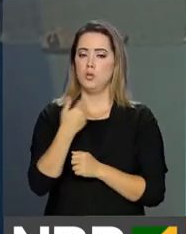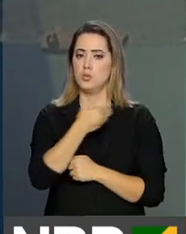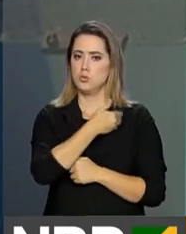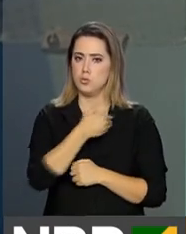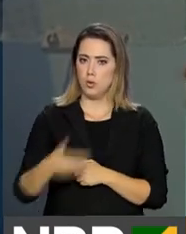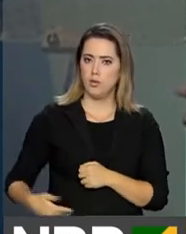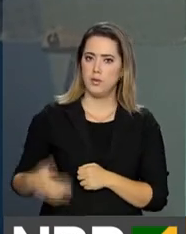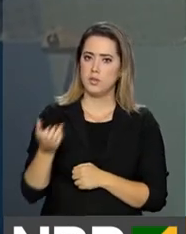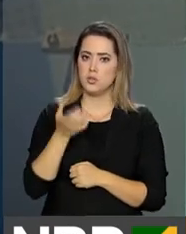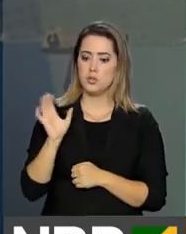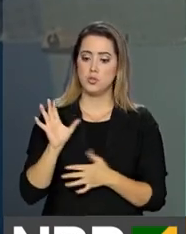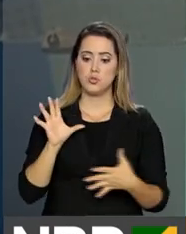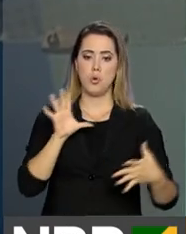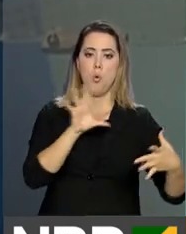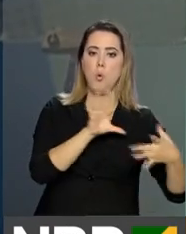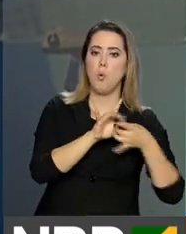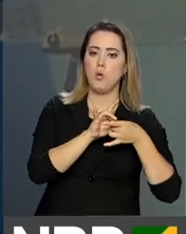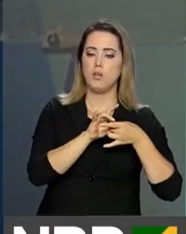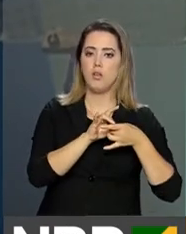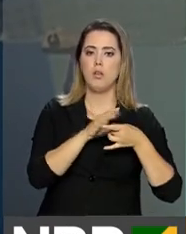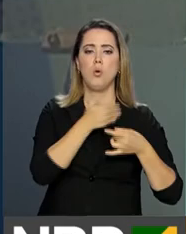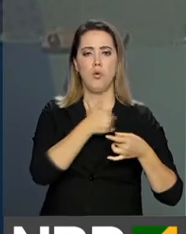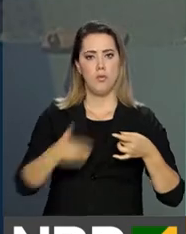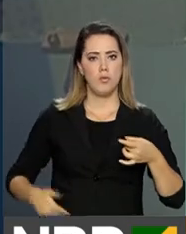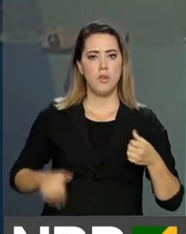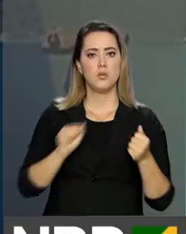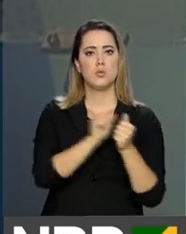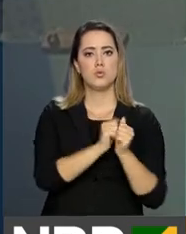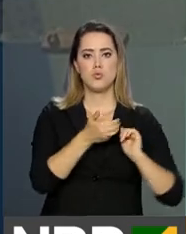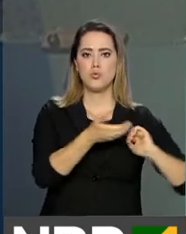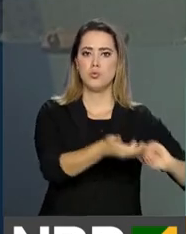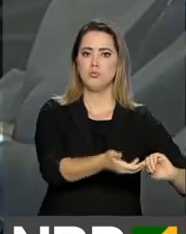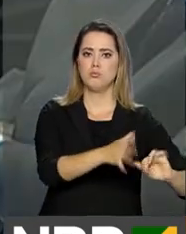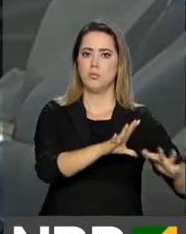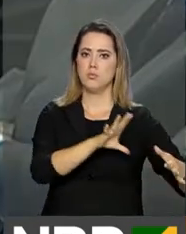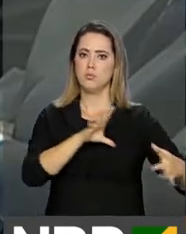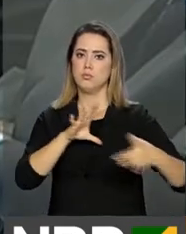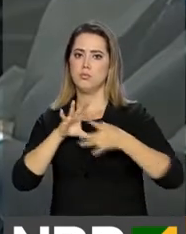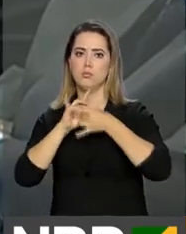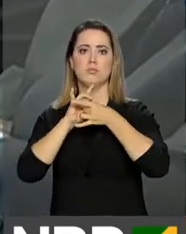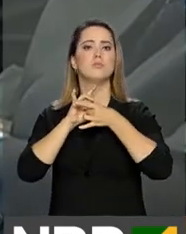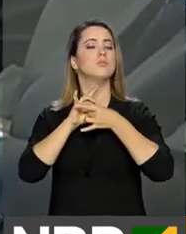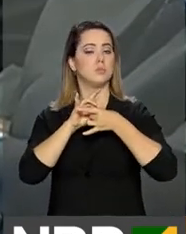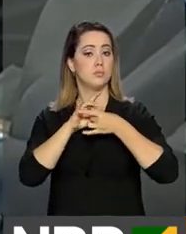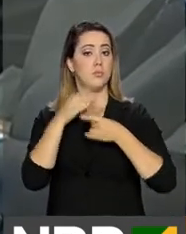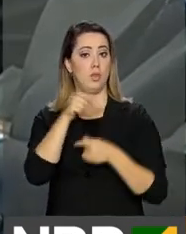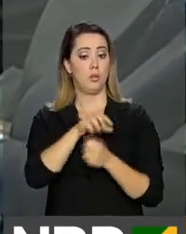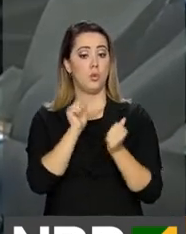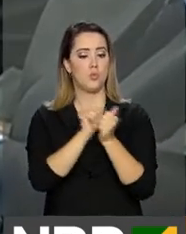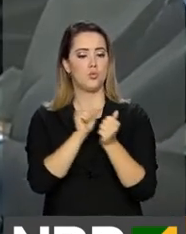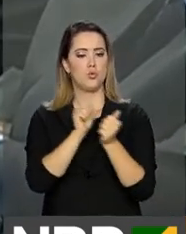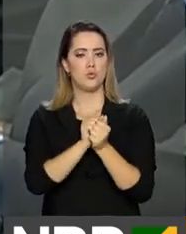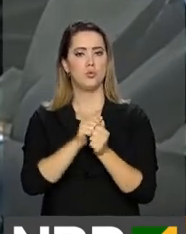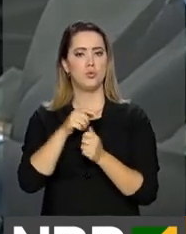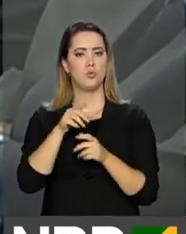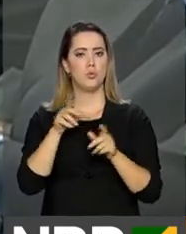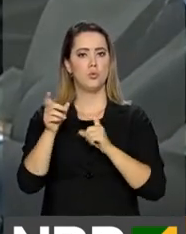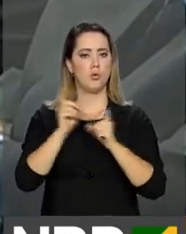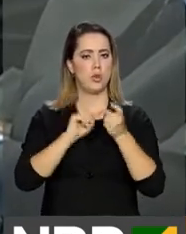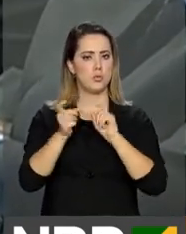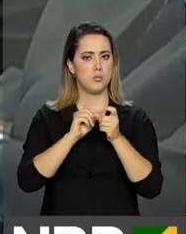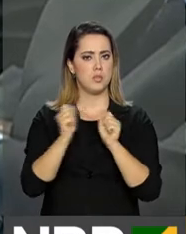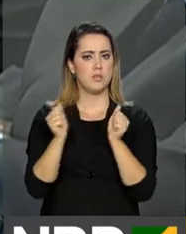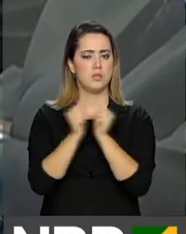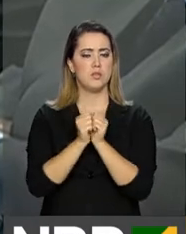sê-lo, porque, na verdade, nós passamos a tê-lo como um parceiro do governo, alguém que governa junto. E, por isso, o